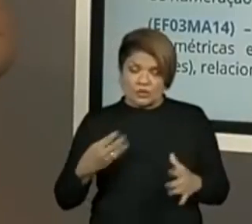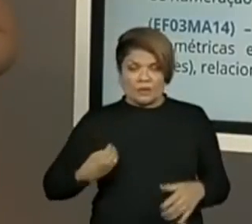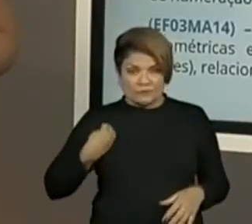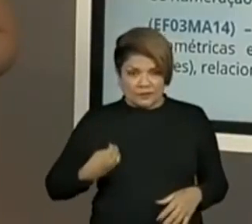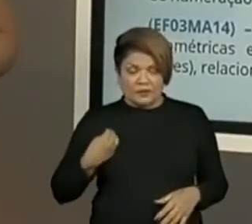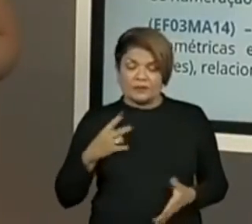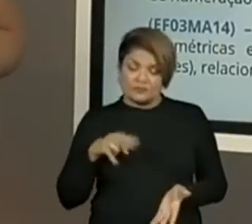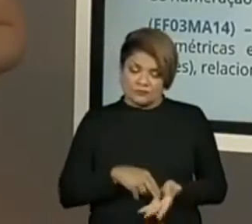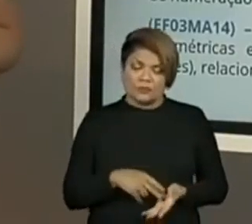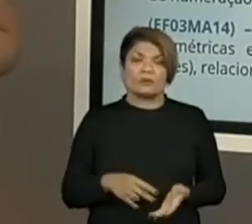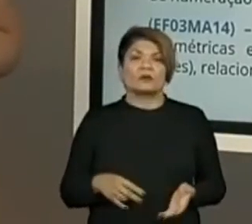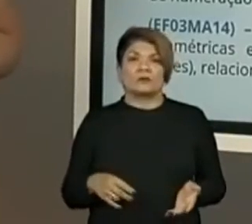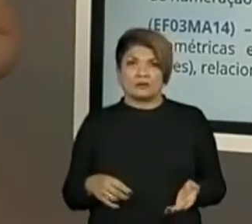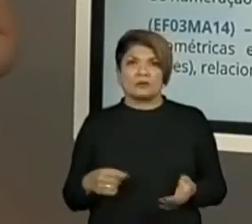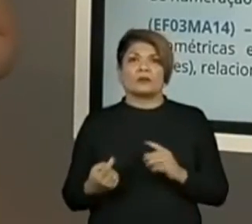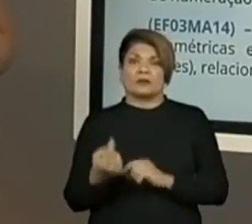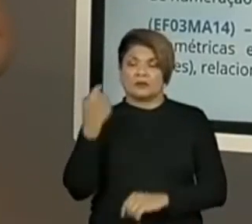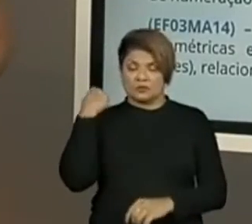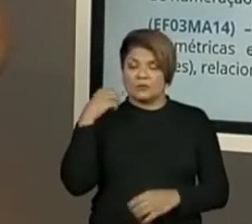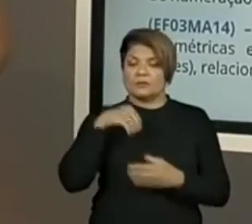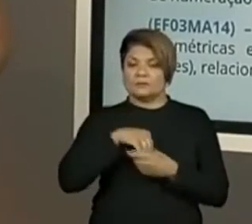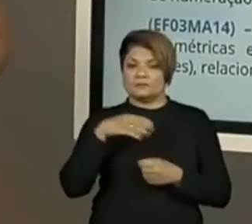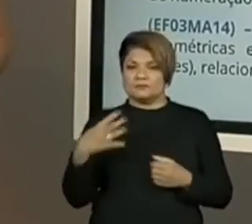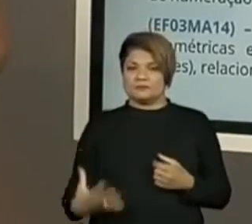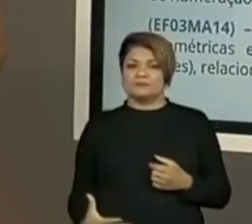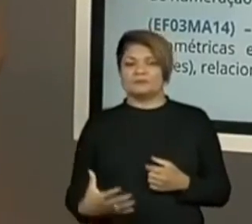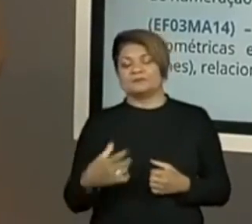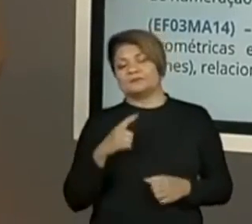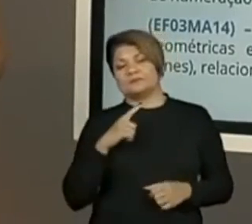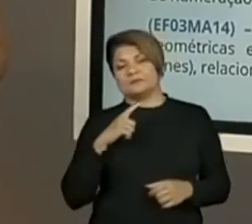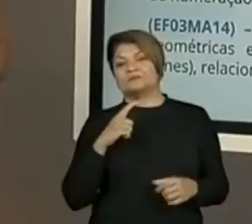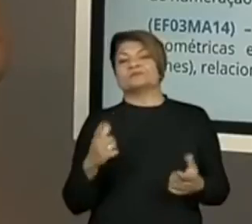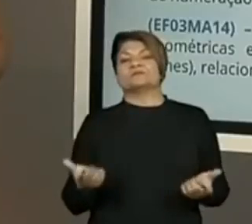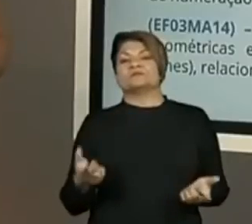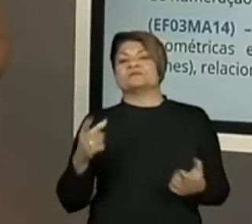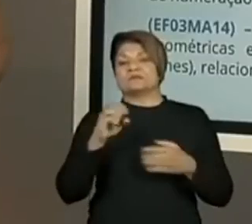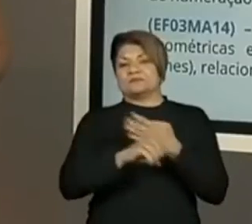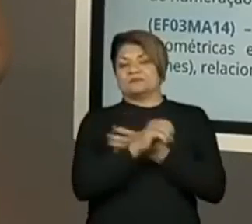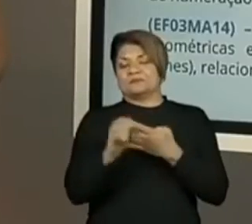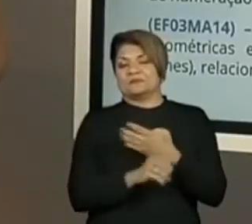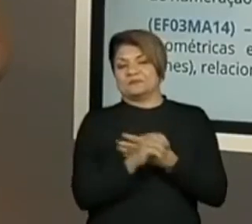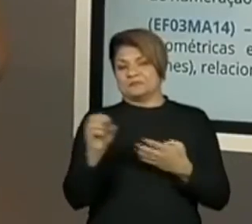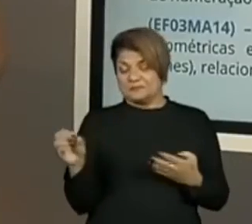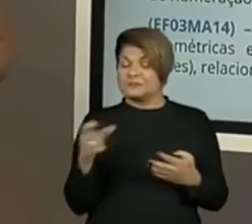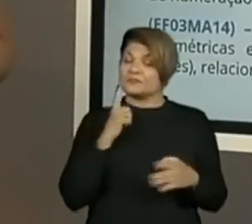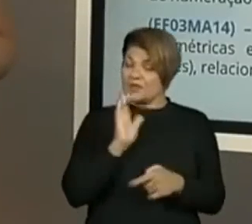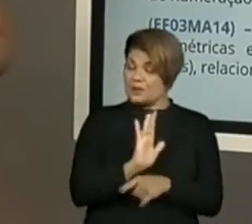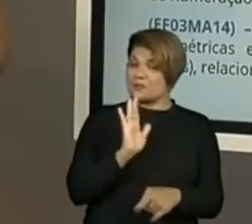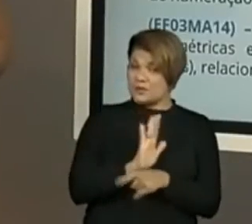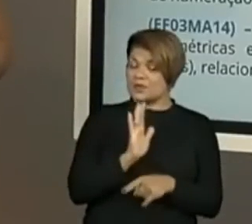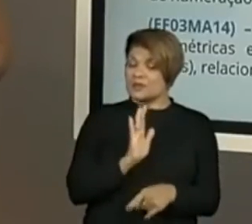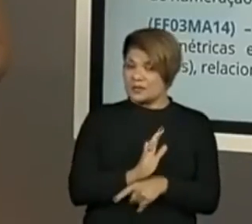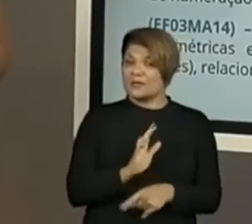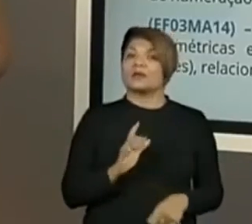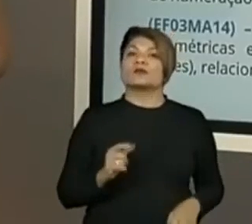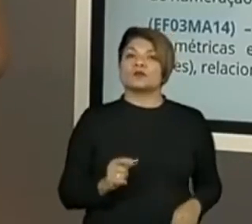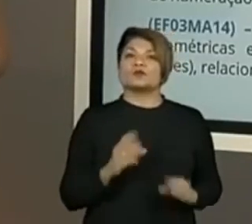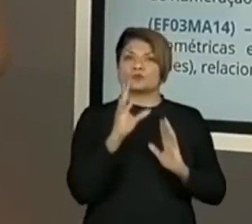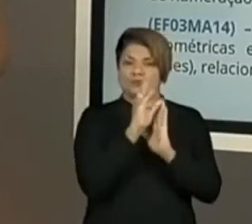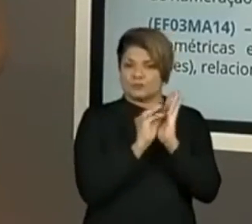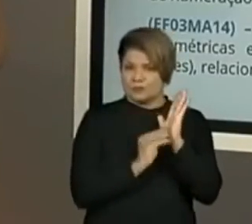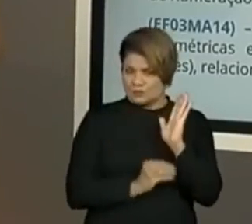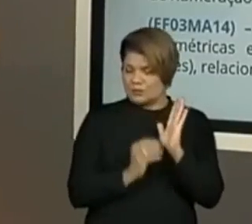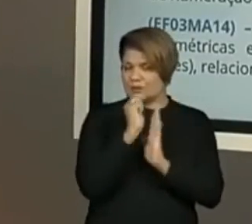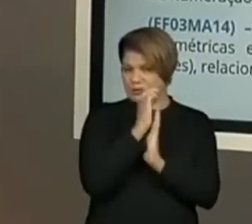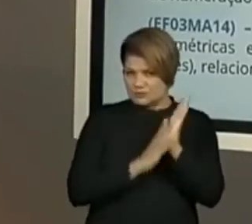está fazendo a retomada lá na escola. Então, o Centro de Mídias está apoiando a aplicação das atividades desse